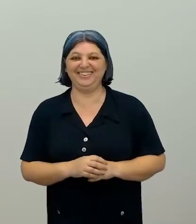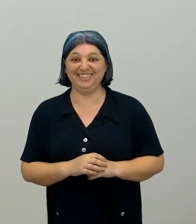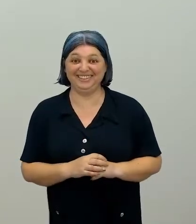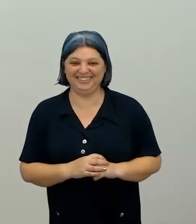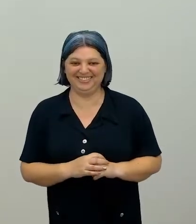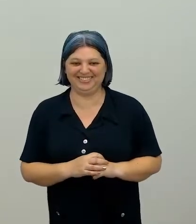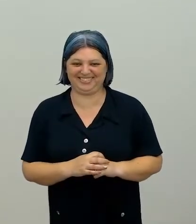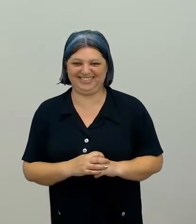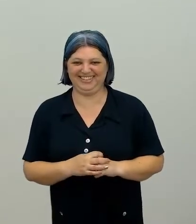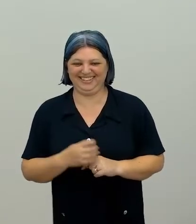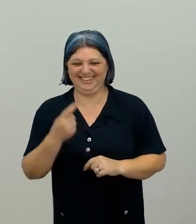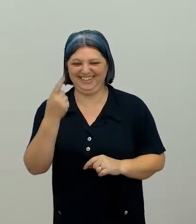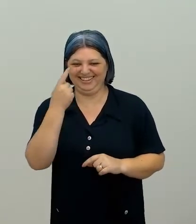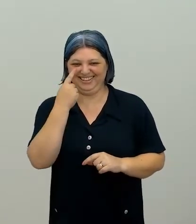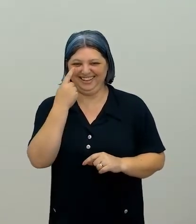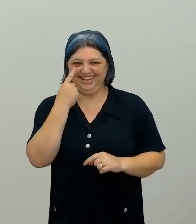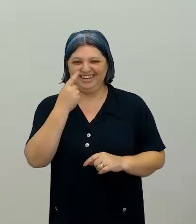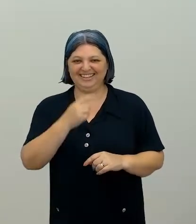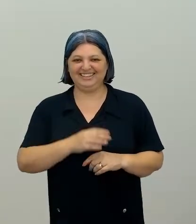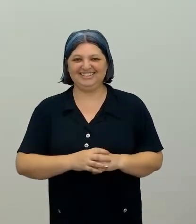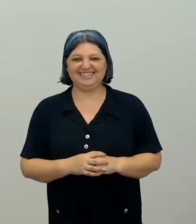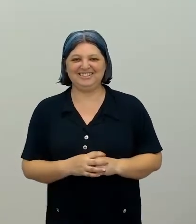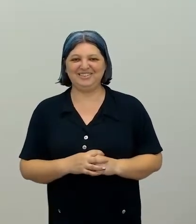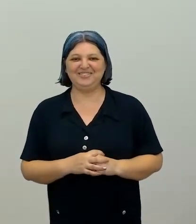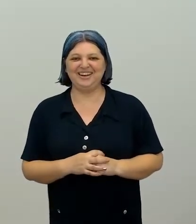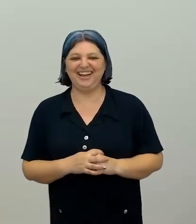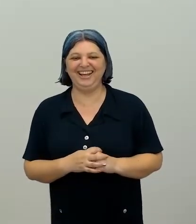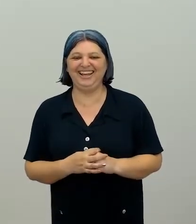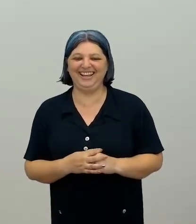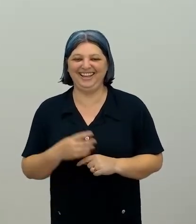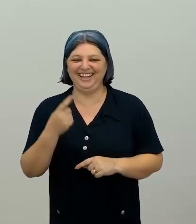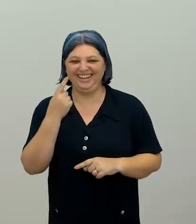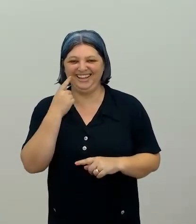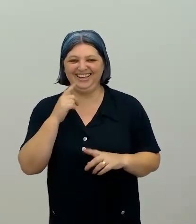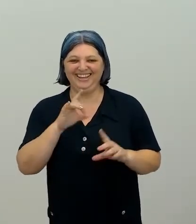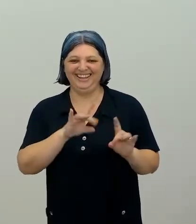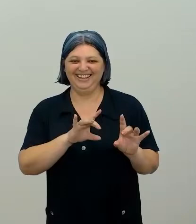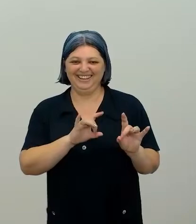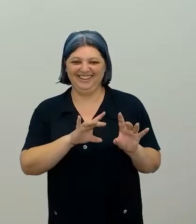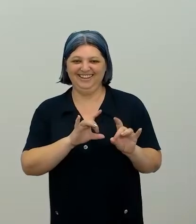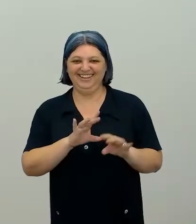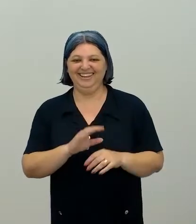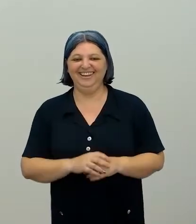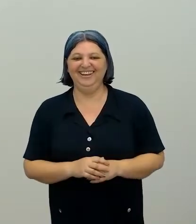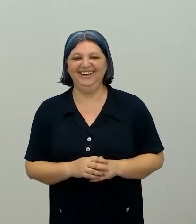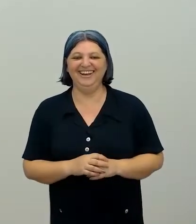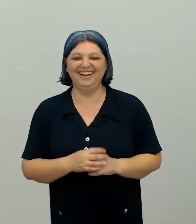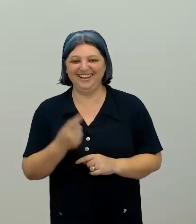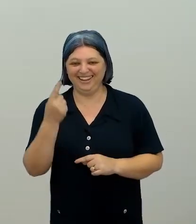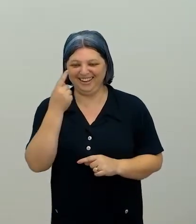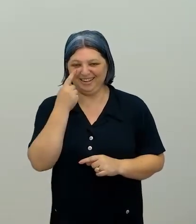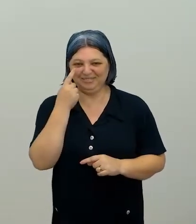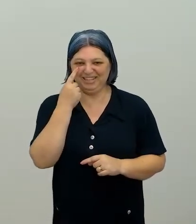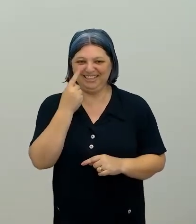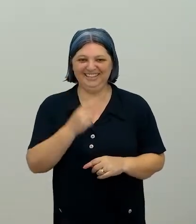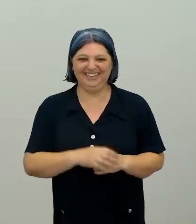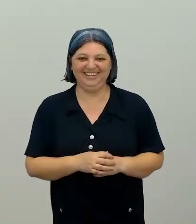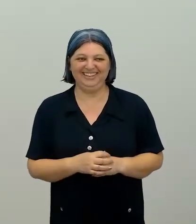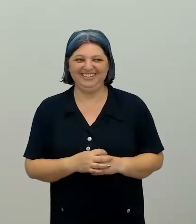solidariedade orgânica aos outros trabalhadores, porque está cada um muito especializado na sua parte da